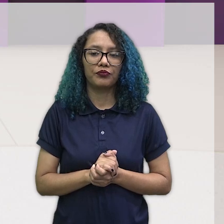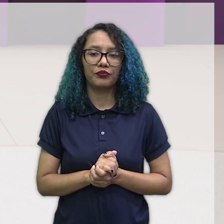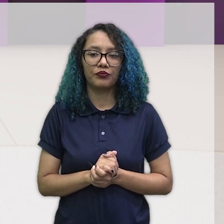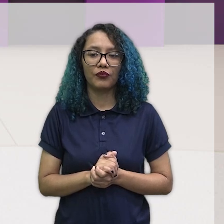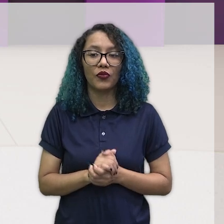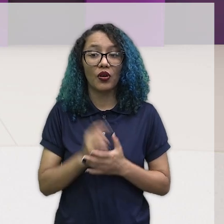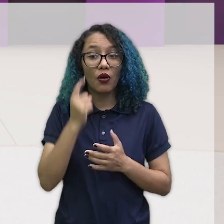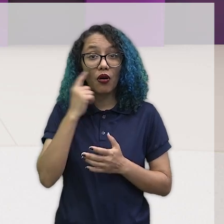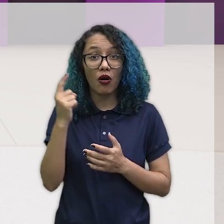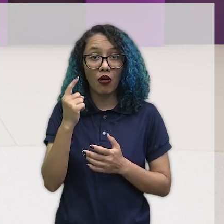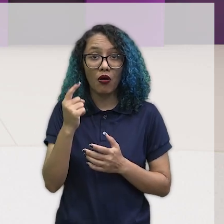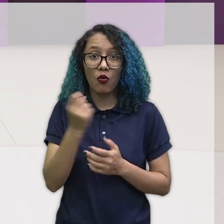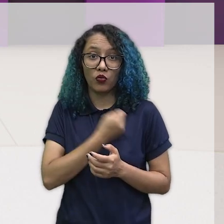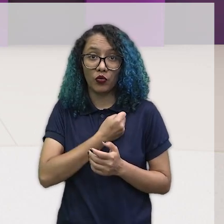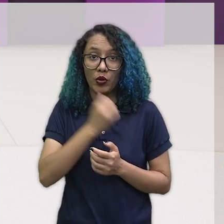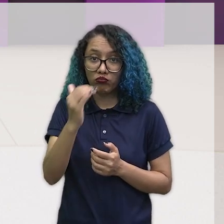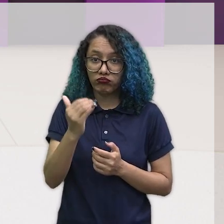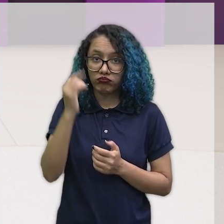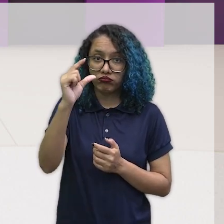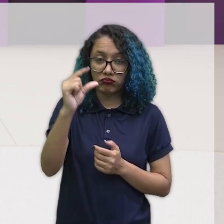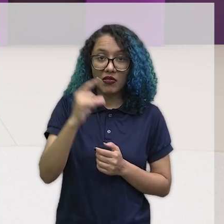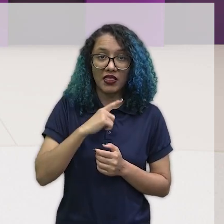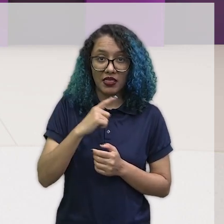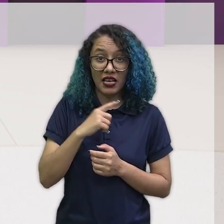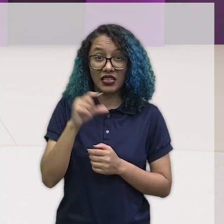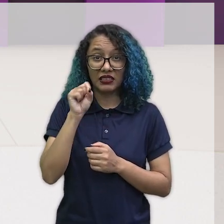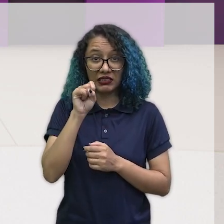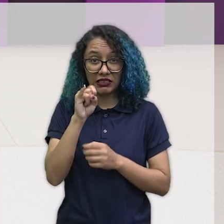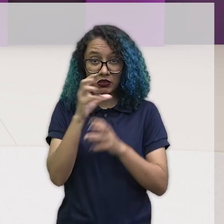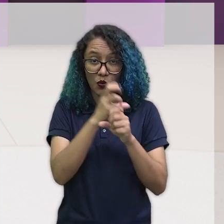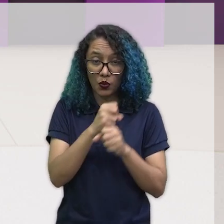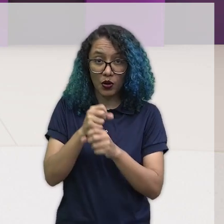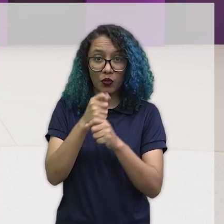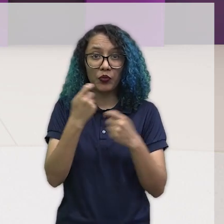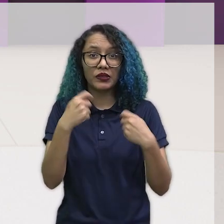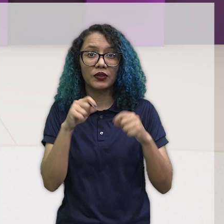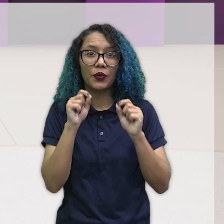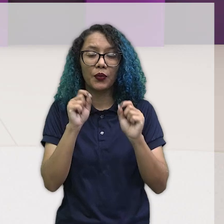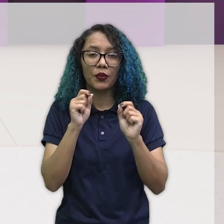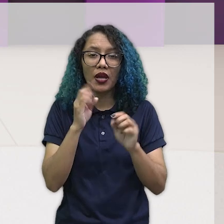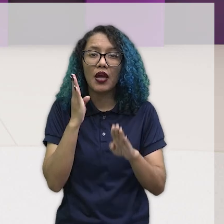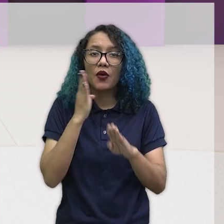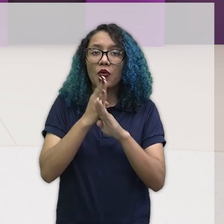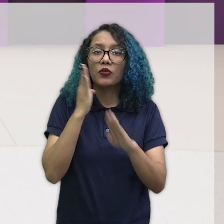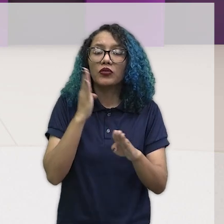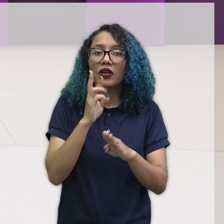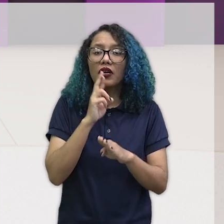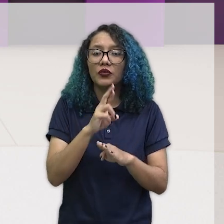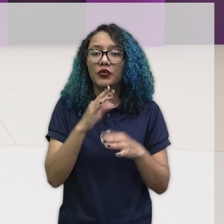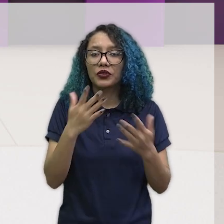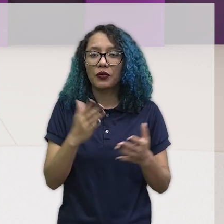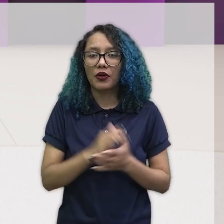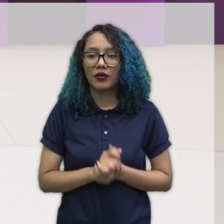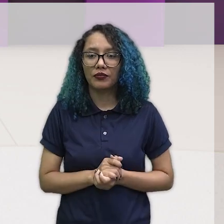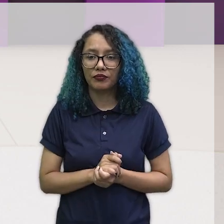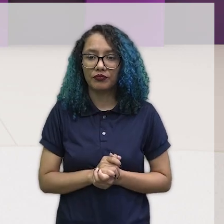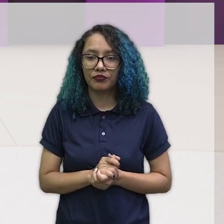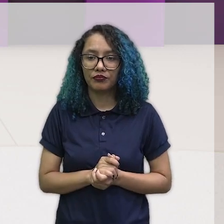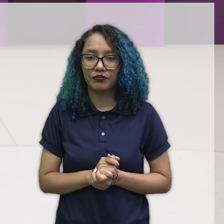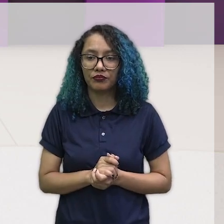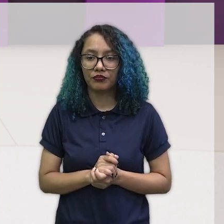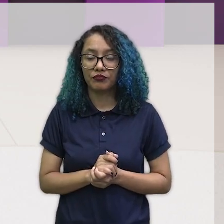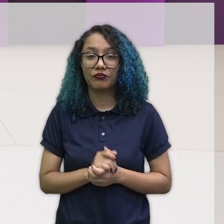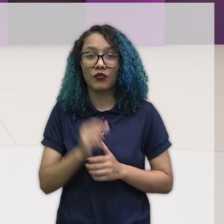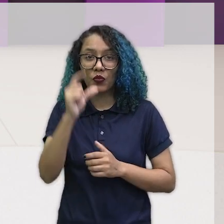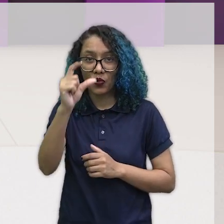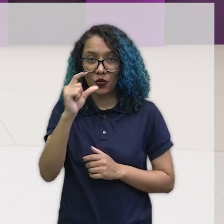está elevado a um expoente. E quando você desenvolve essa propriedade, você chega naquele resultado ali. O expoente do